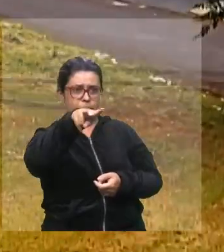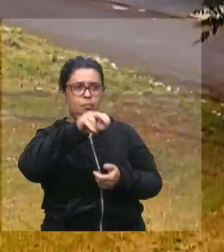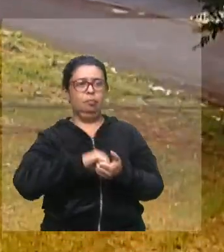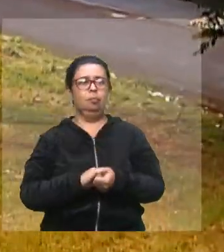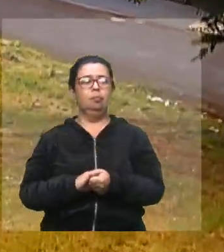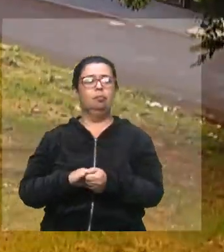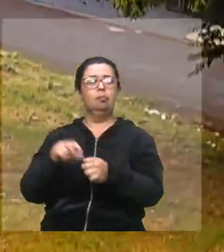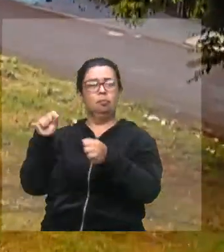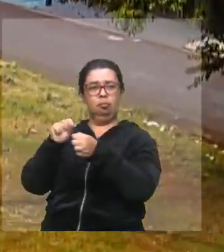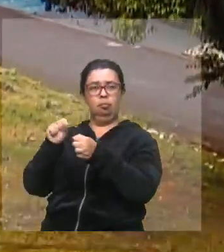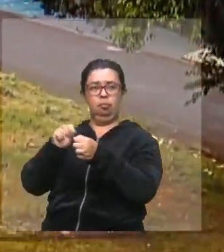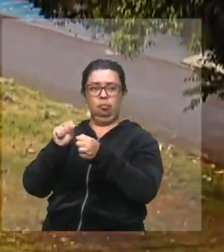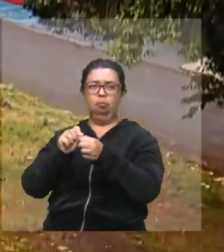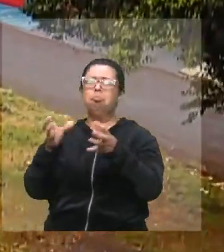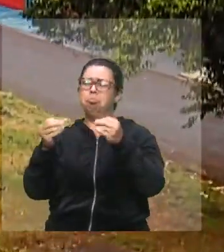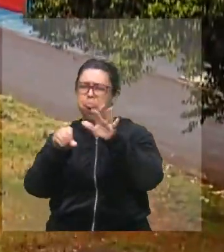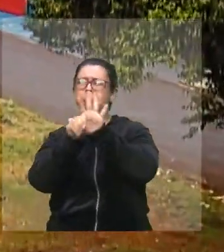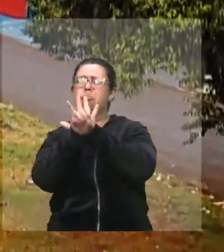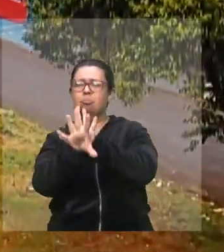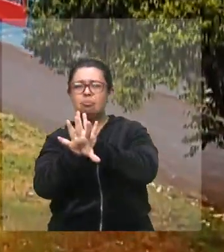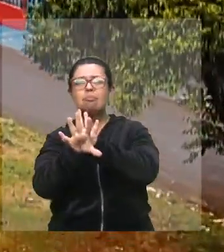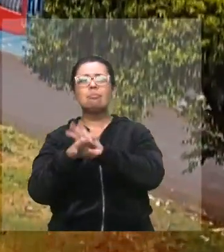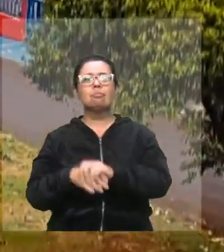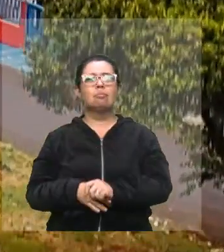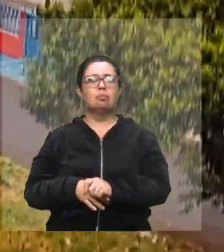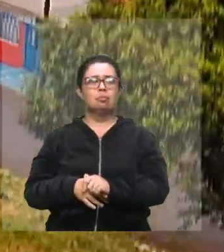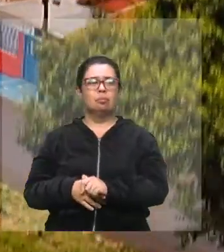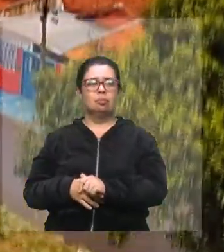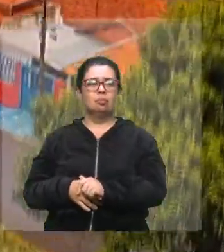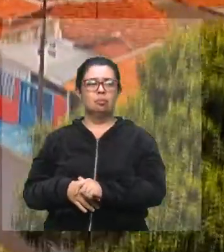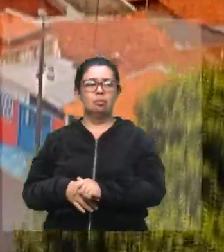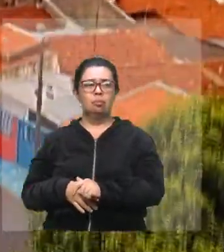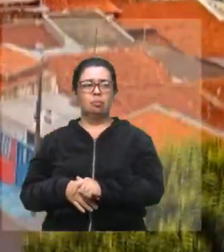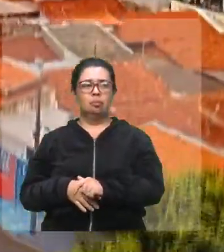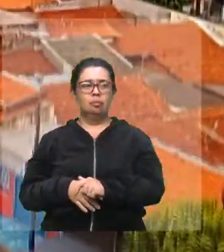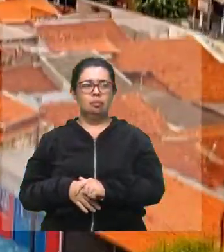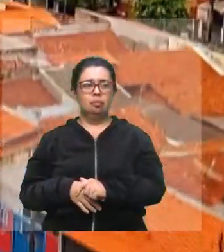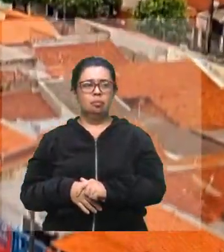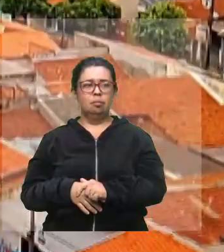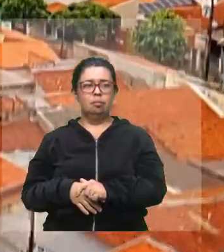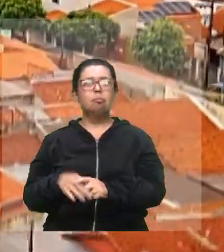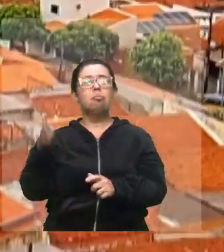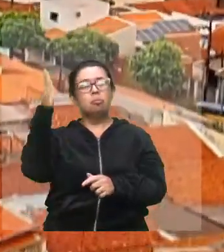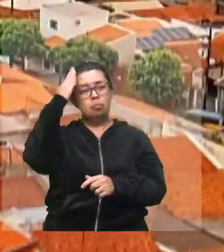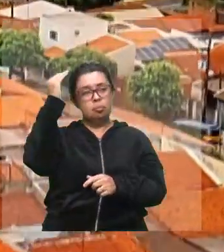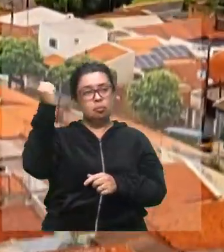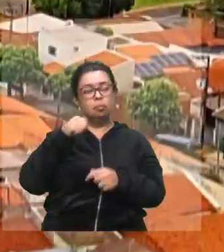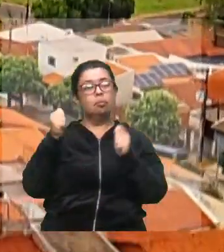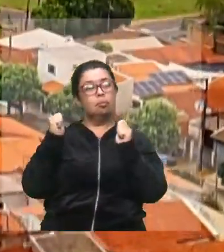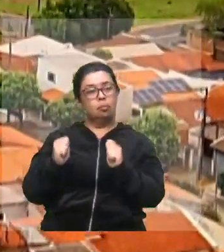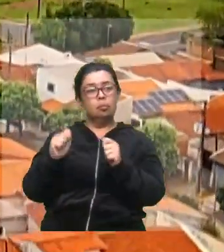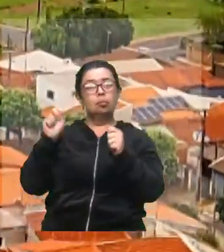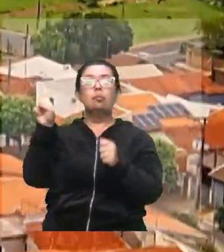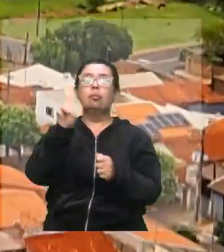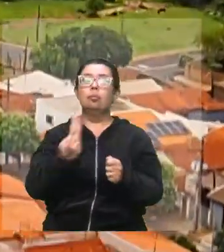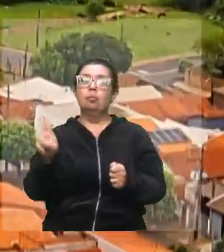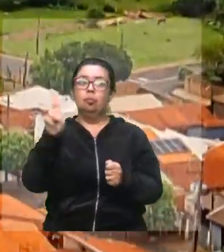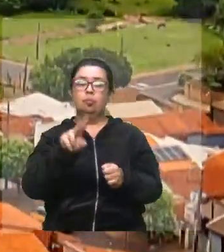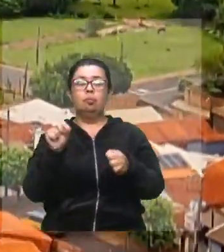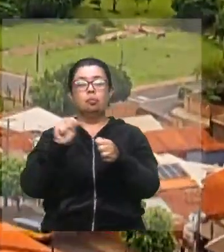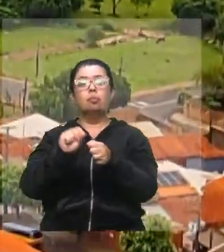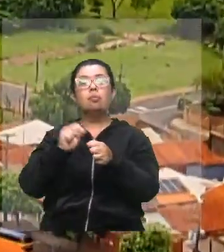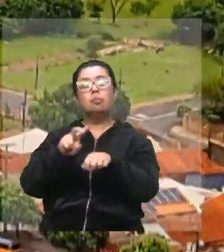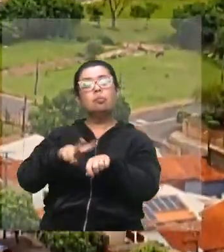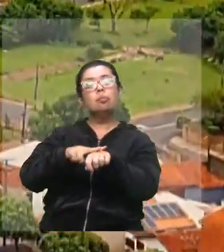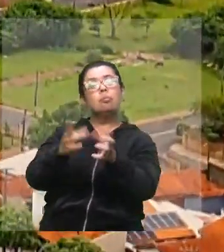essas diversas indicações ao Poder Executivo para saber se teria a possibilidade de implantar uma